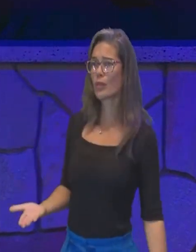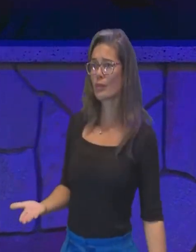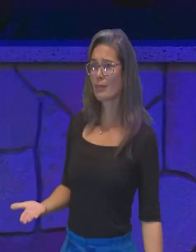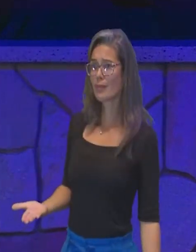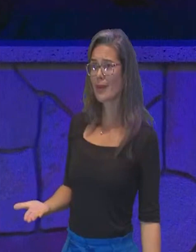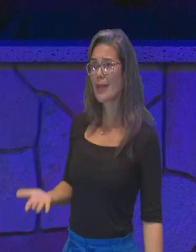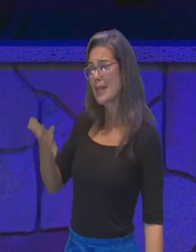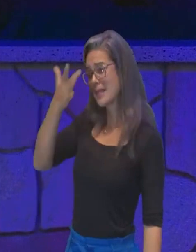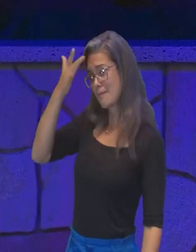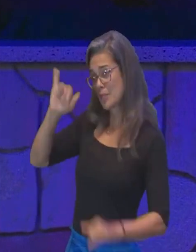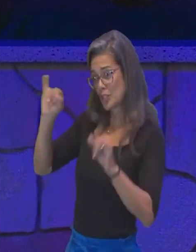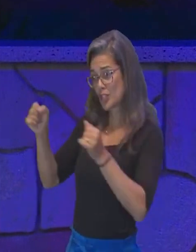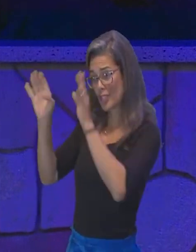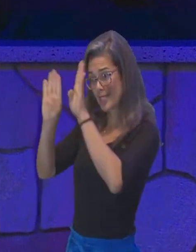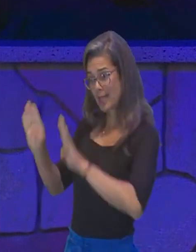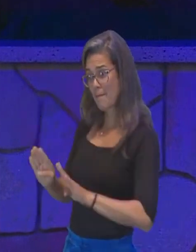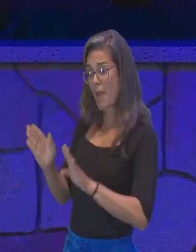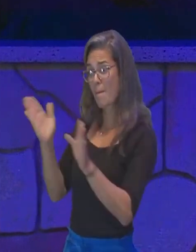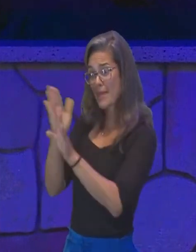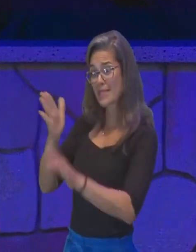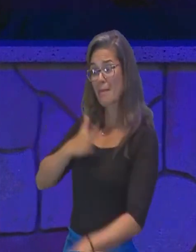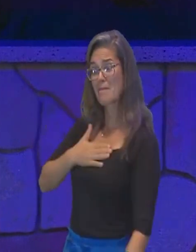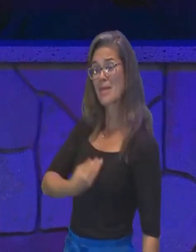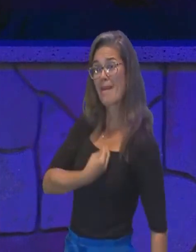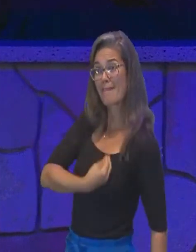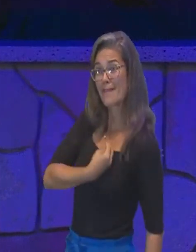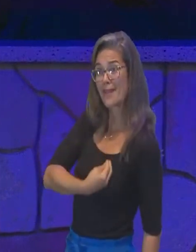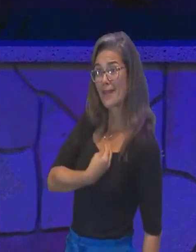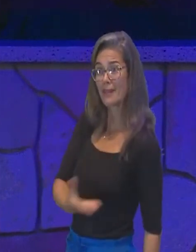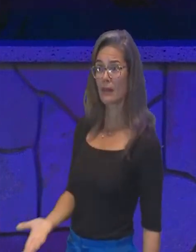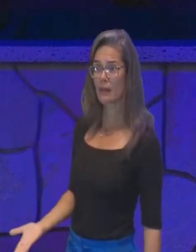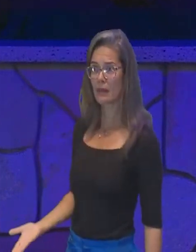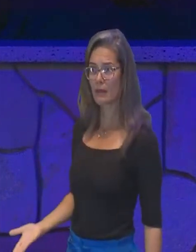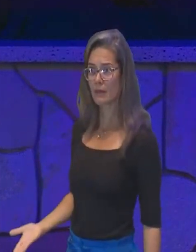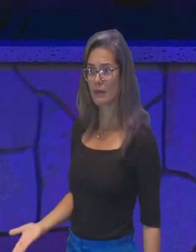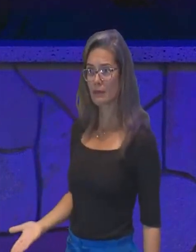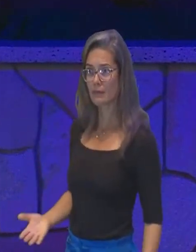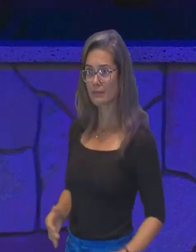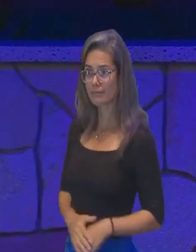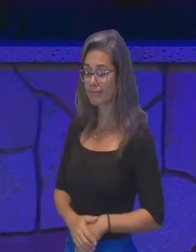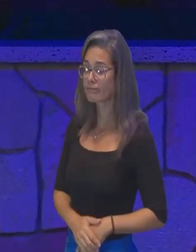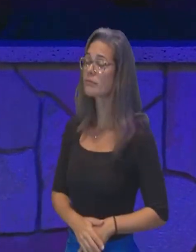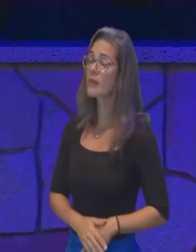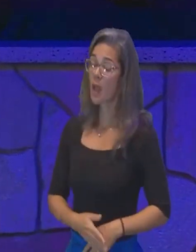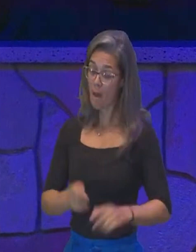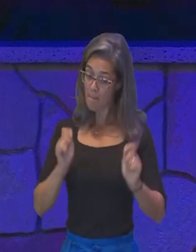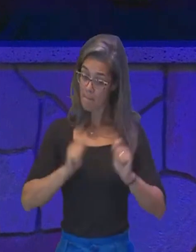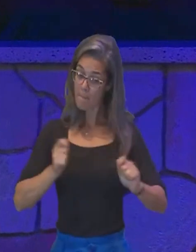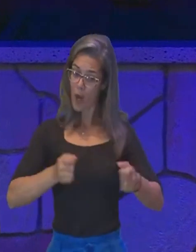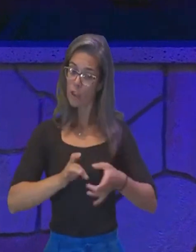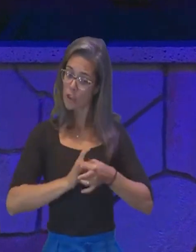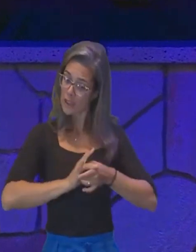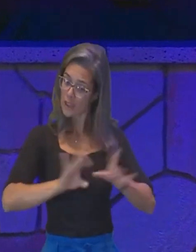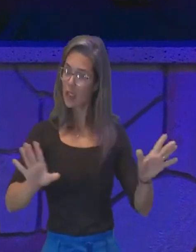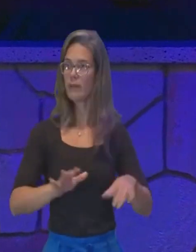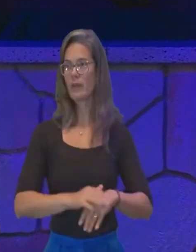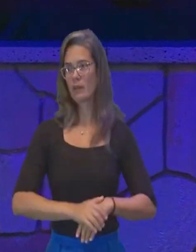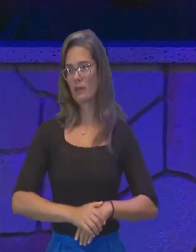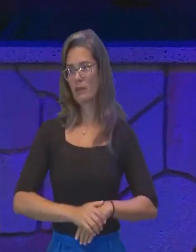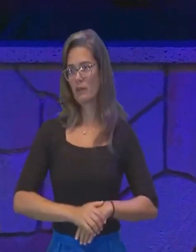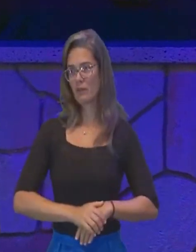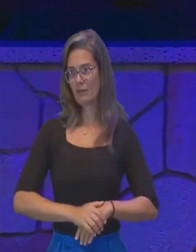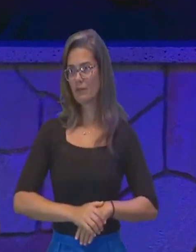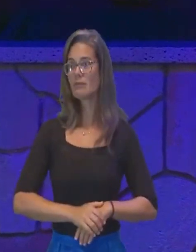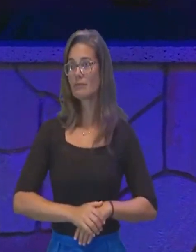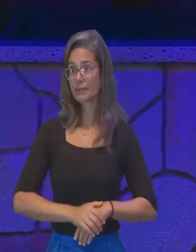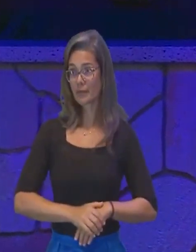minha vida. Disse-lhe Deus: sai e ponte neste monte perante o Senhor. Eis que passava o Senhor, e um